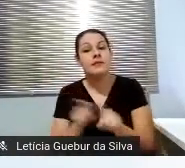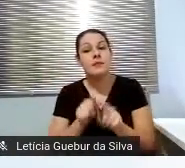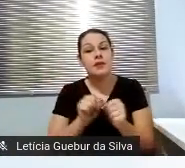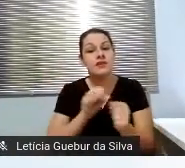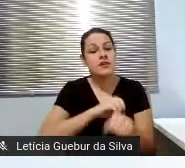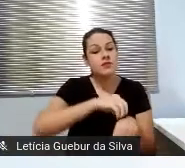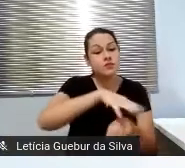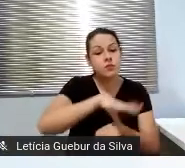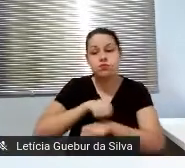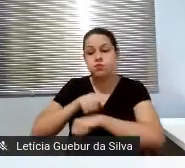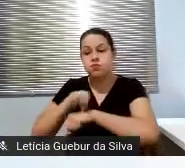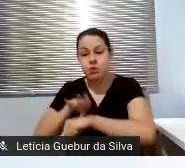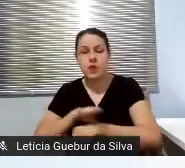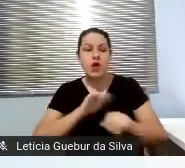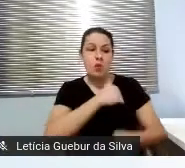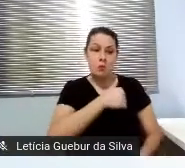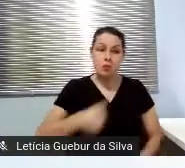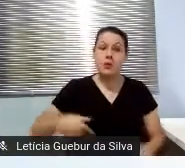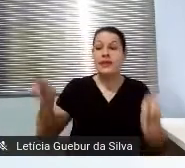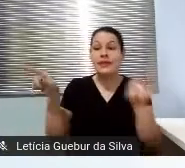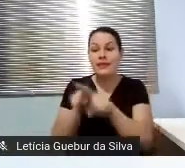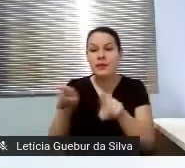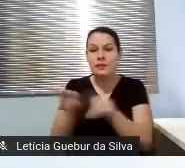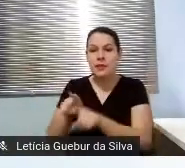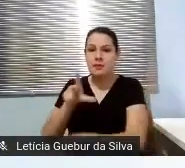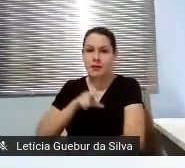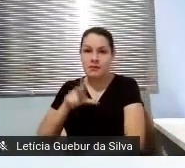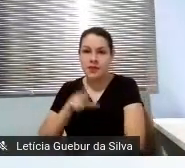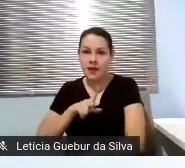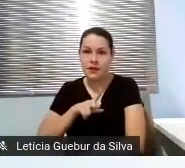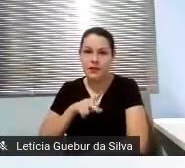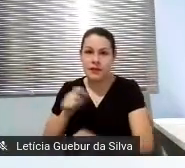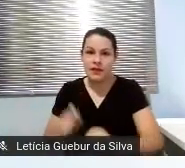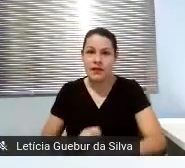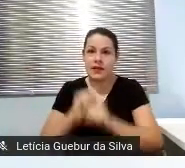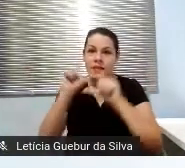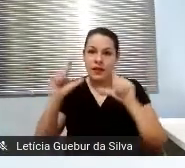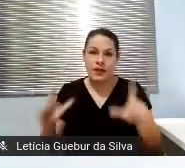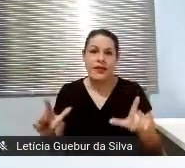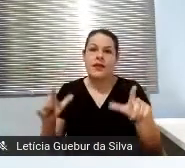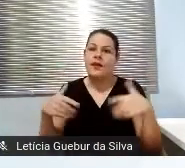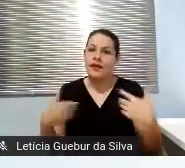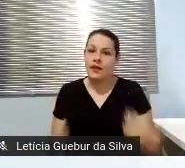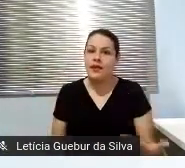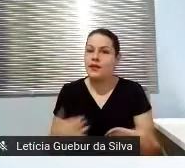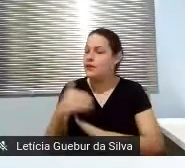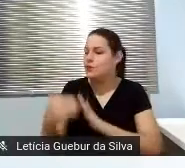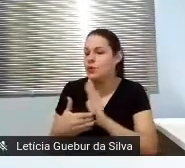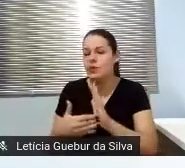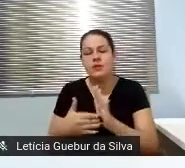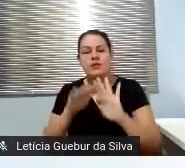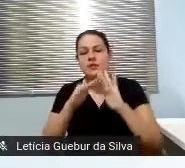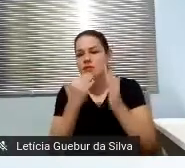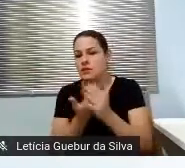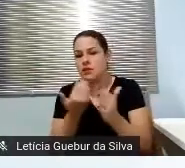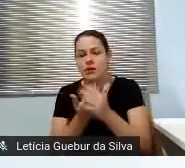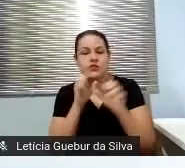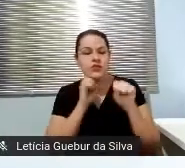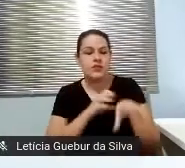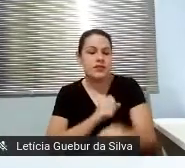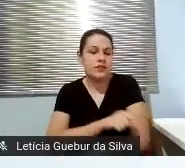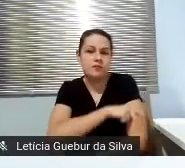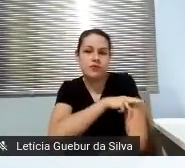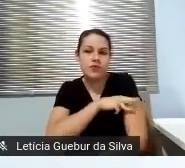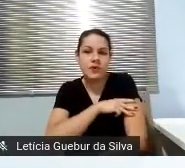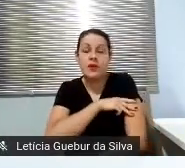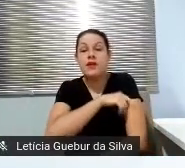Sim. obviamente que universidades públicas, que escolas públicas, seja ela de ensino médio, de ensino fundamental, creches,